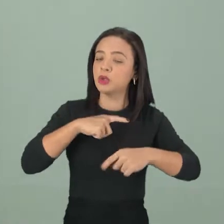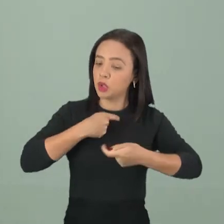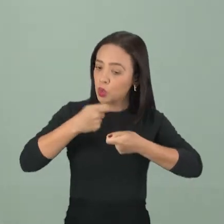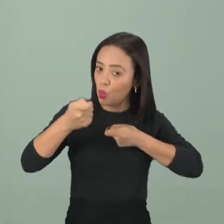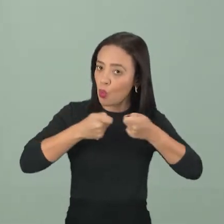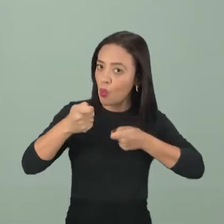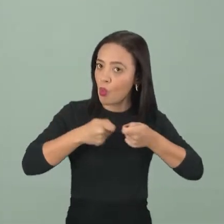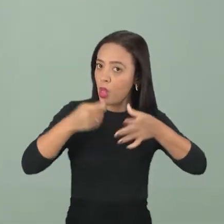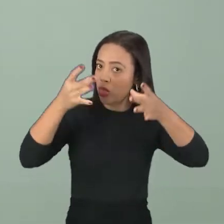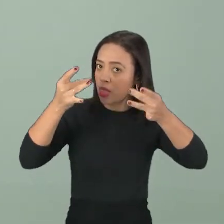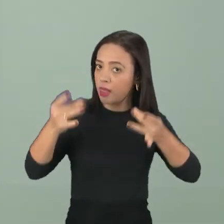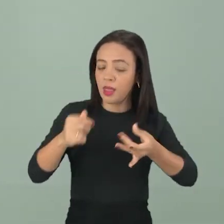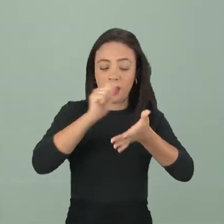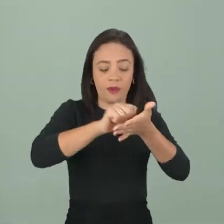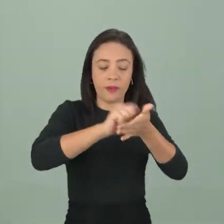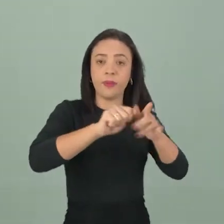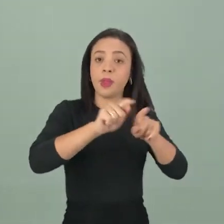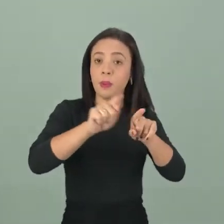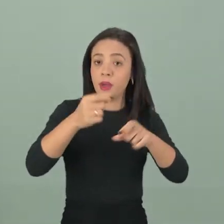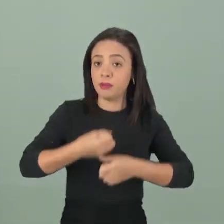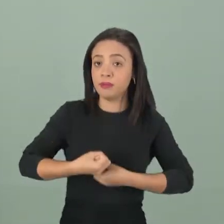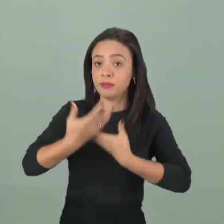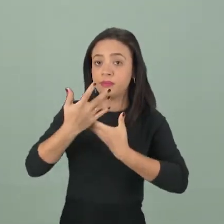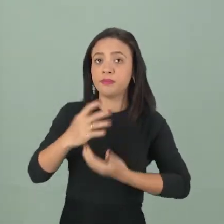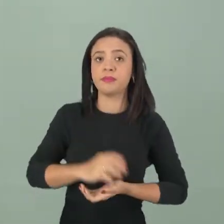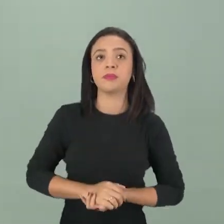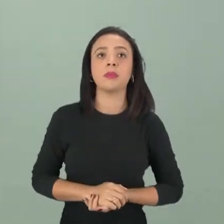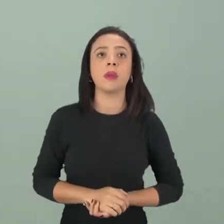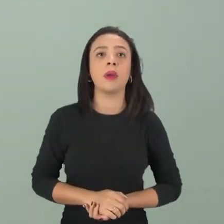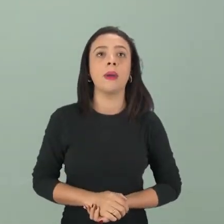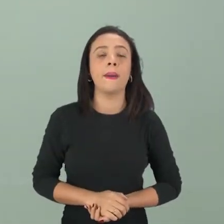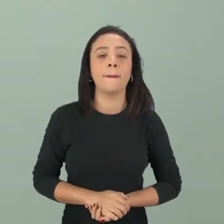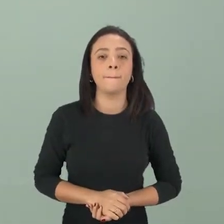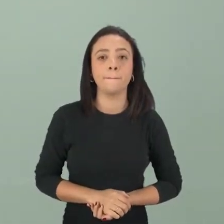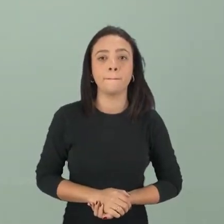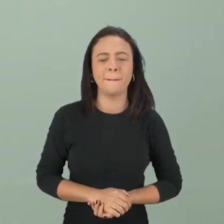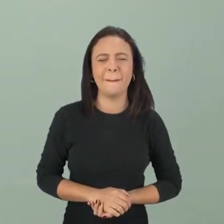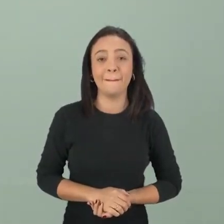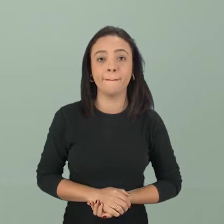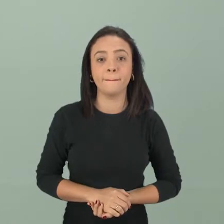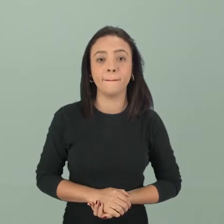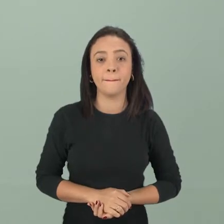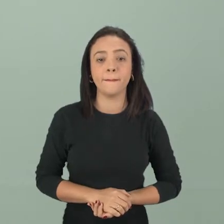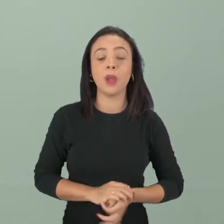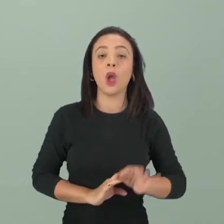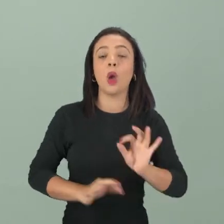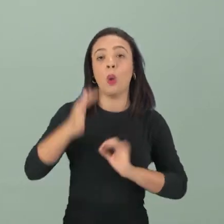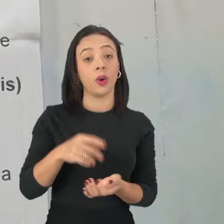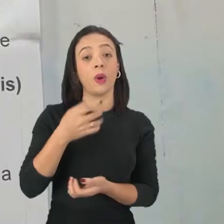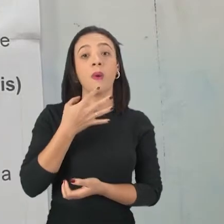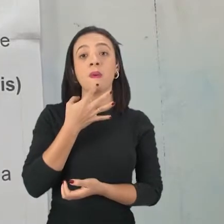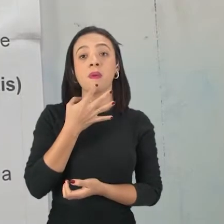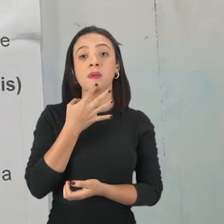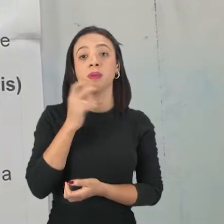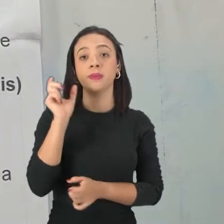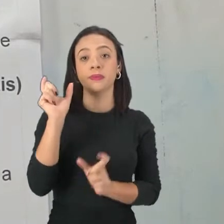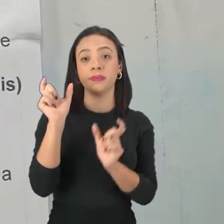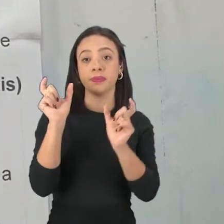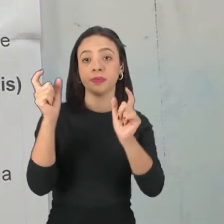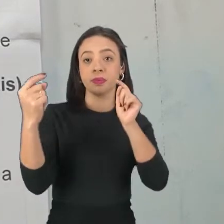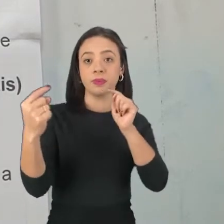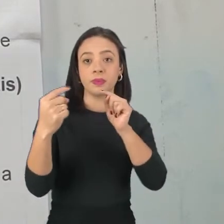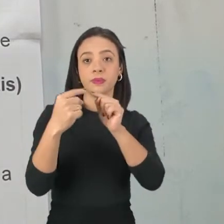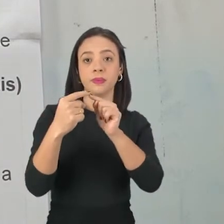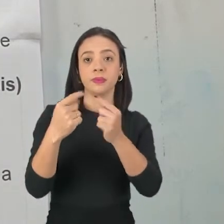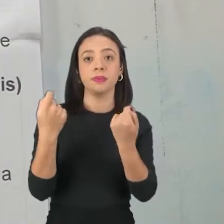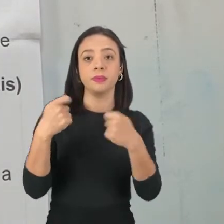detalhes aí tanto na escrita quanto na sala vamos conversando a questão lá vai entender um pouco mais sobre concordância nominal Olha o que que